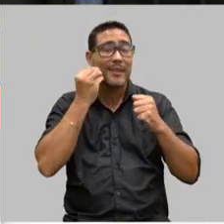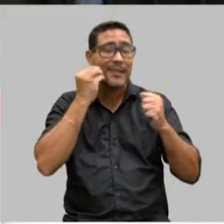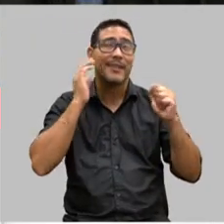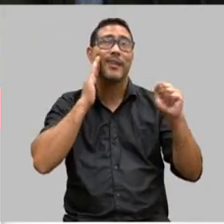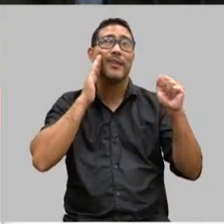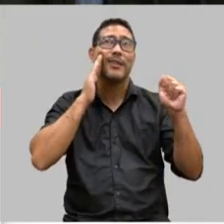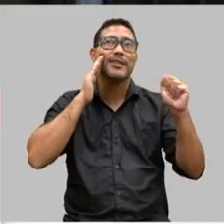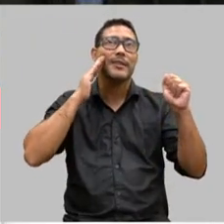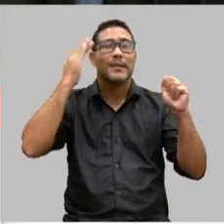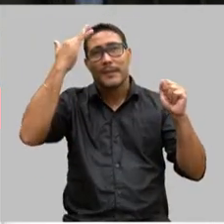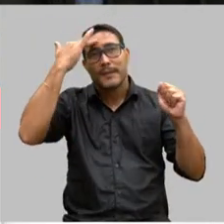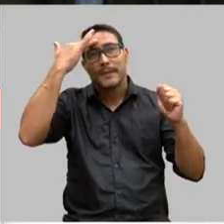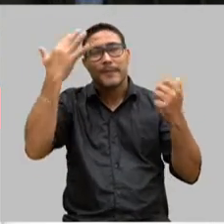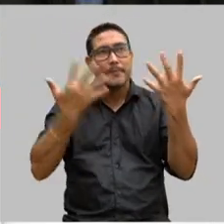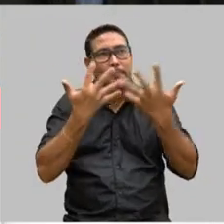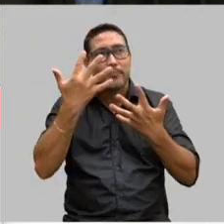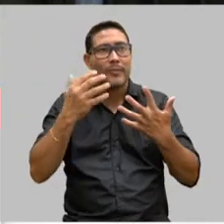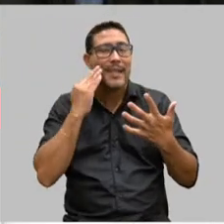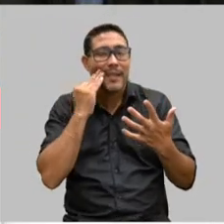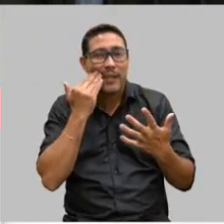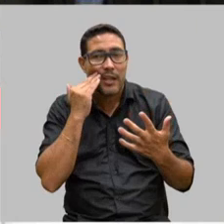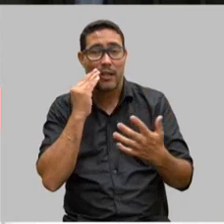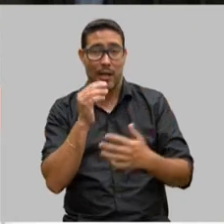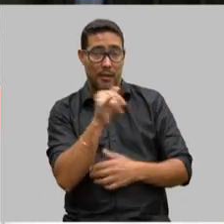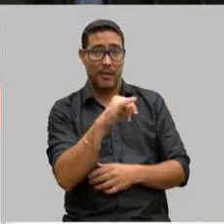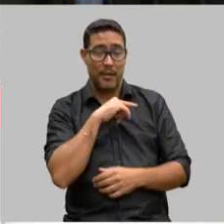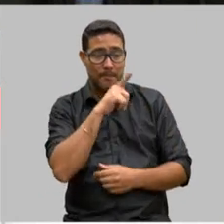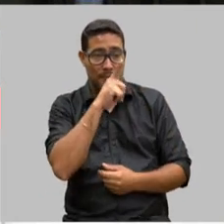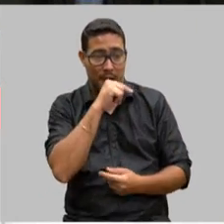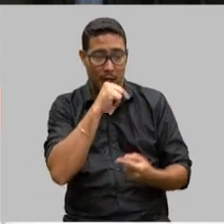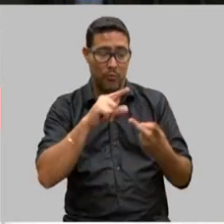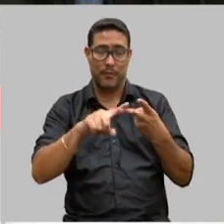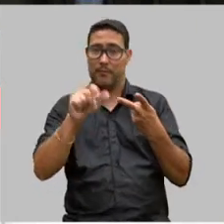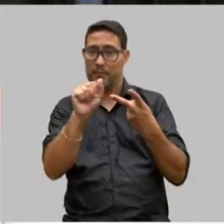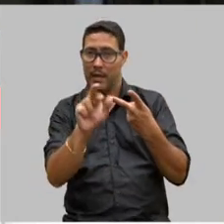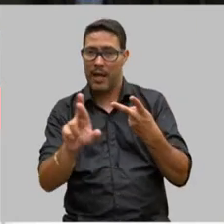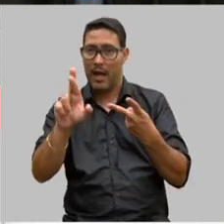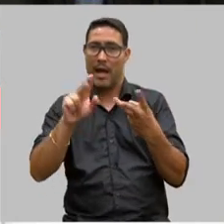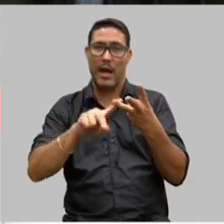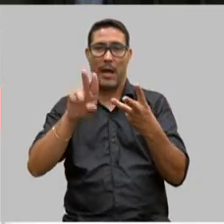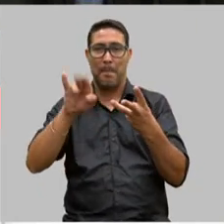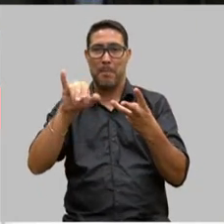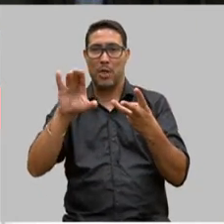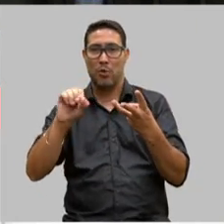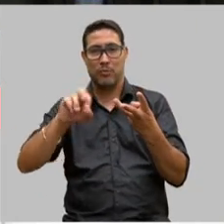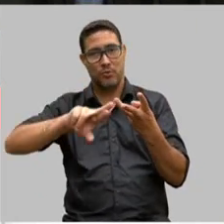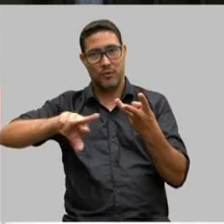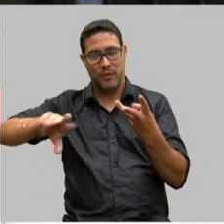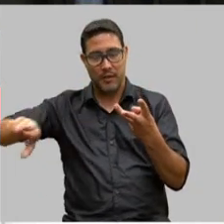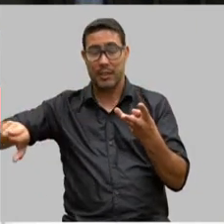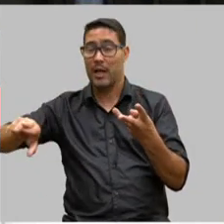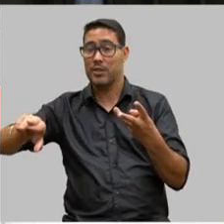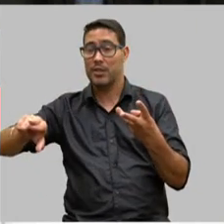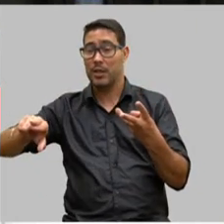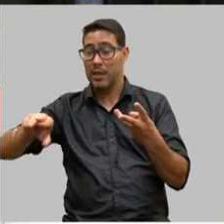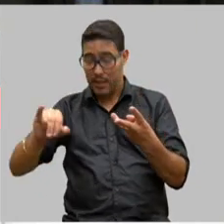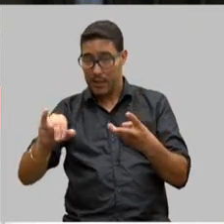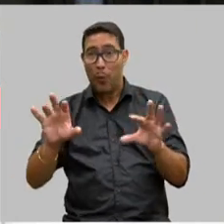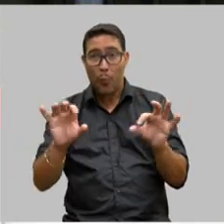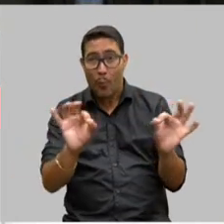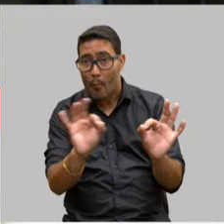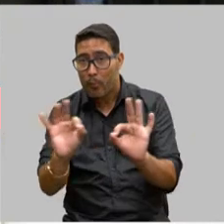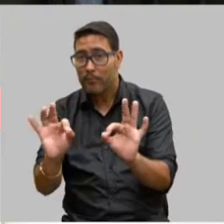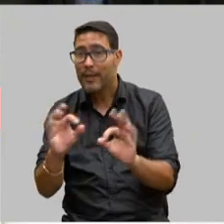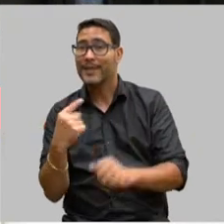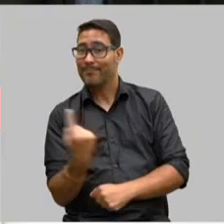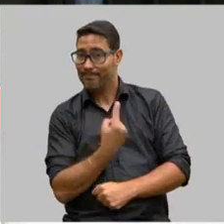sem água, ar, biodiversidade, nós não somos nada. Somos